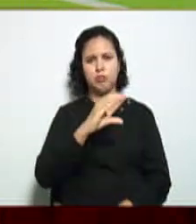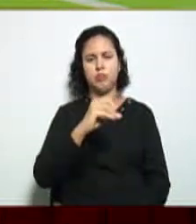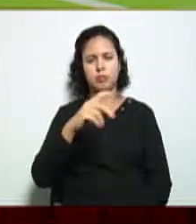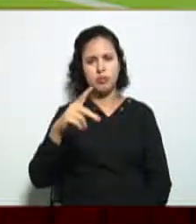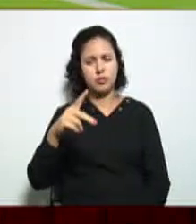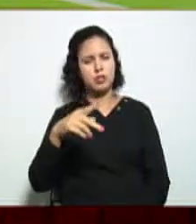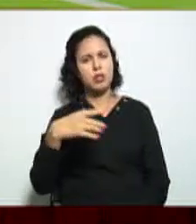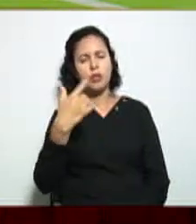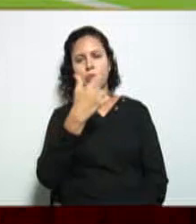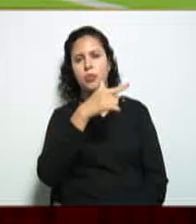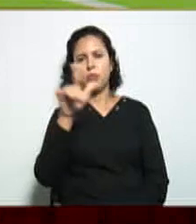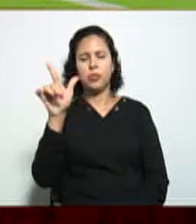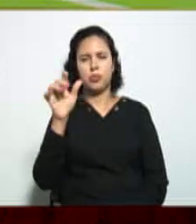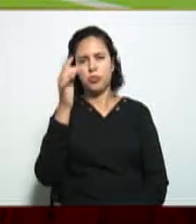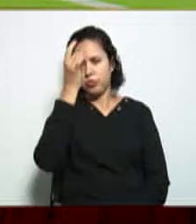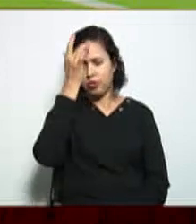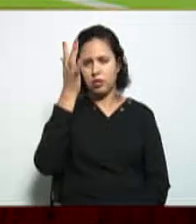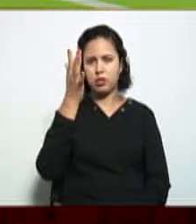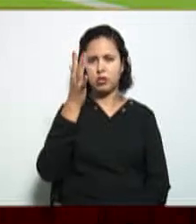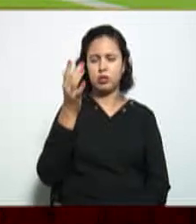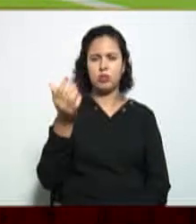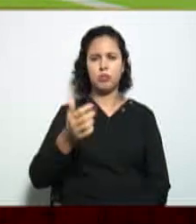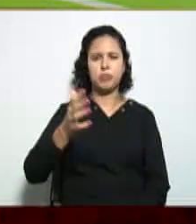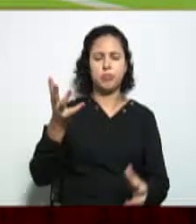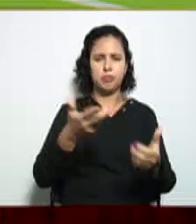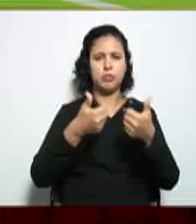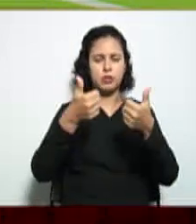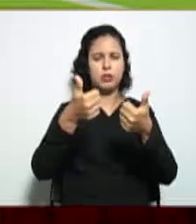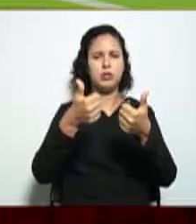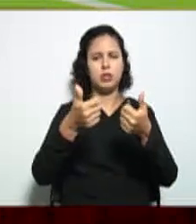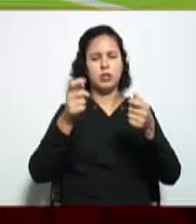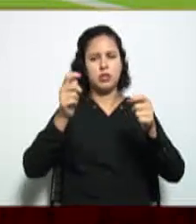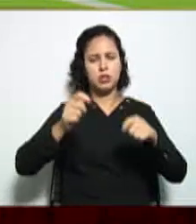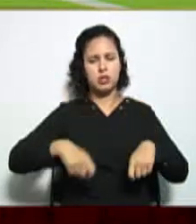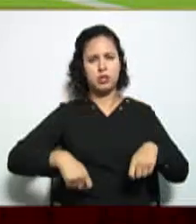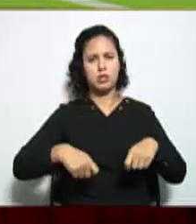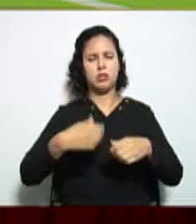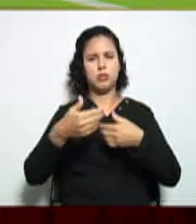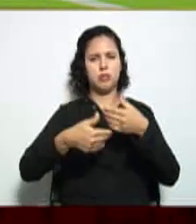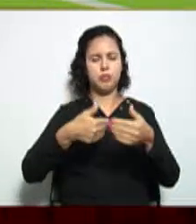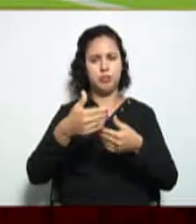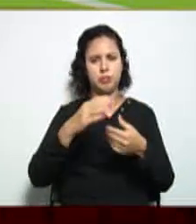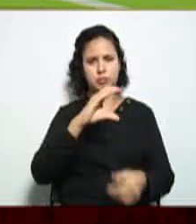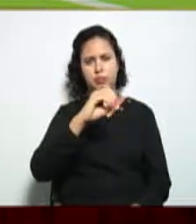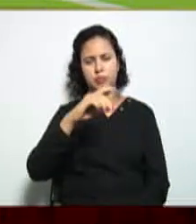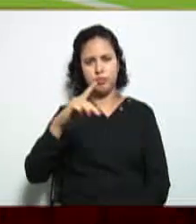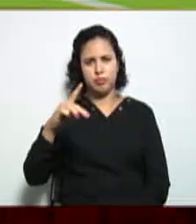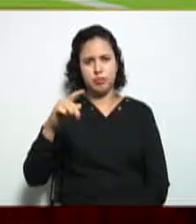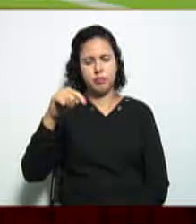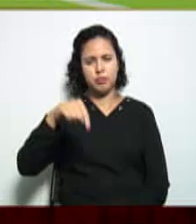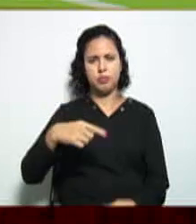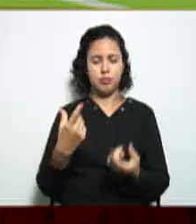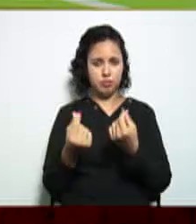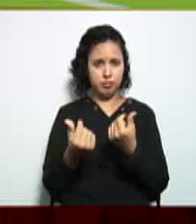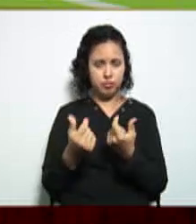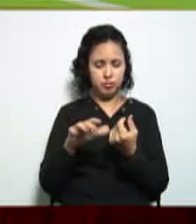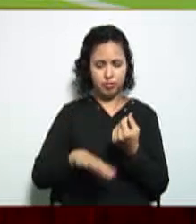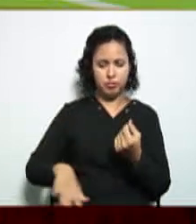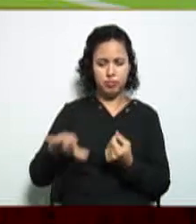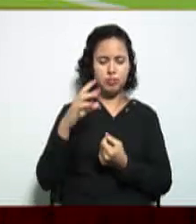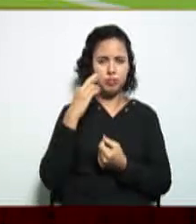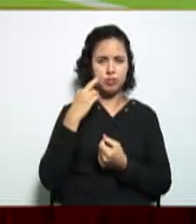mais fácil? Não tem um instrumento melhor? Não tem? Será que eu posso desenvolver uma cooperativa de crédito aqui na minha região?